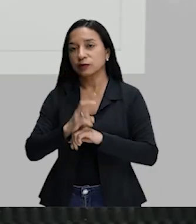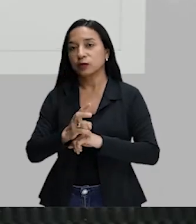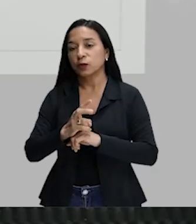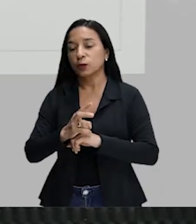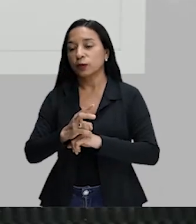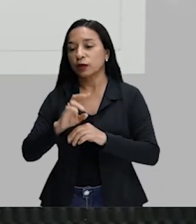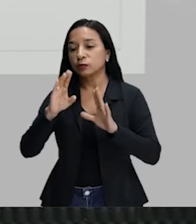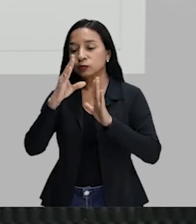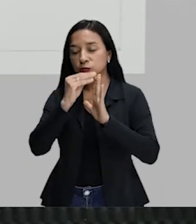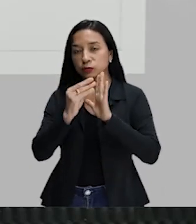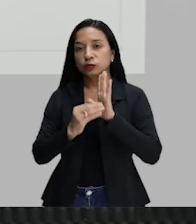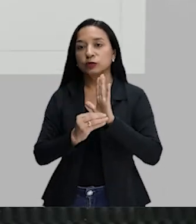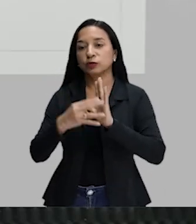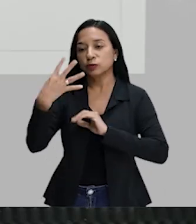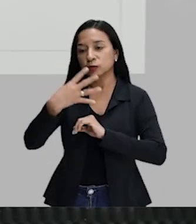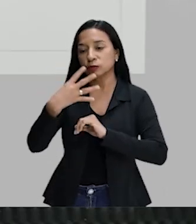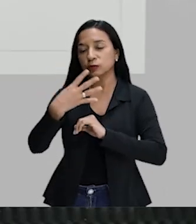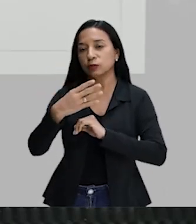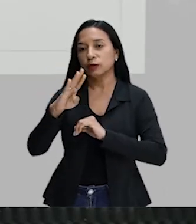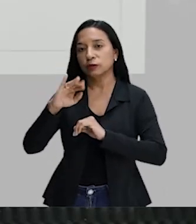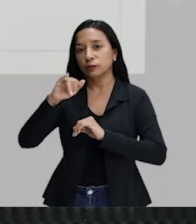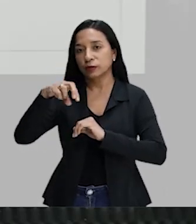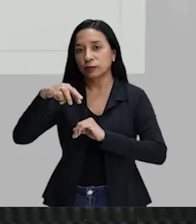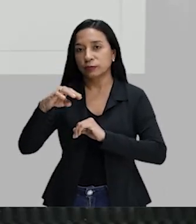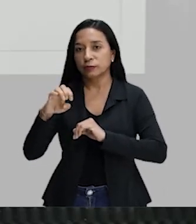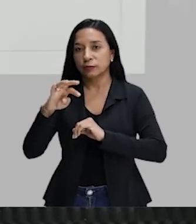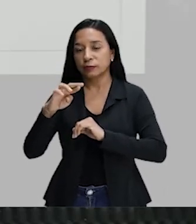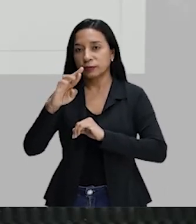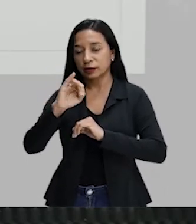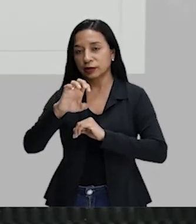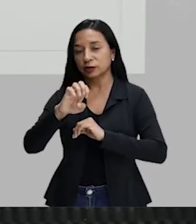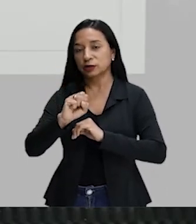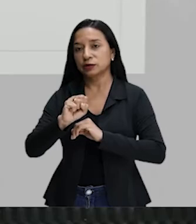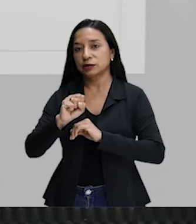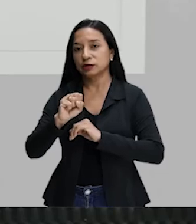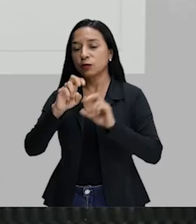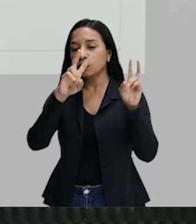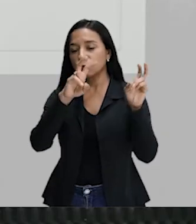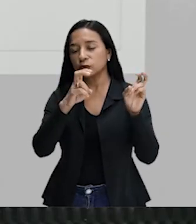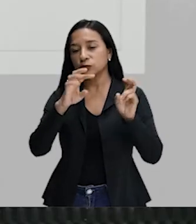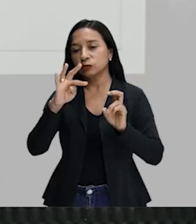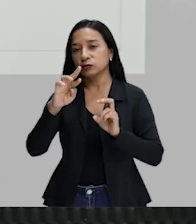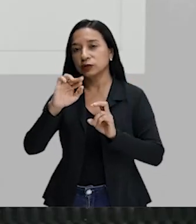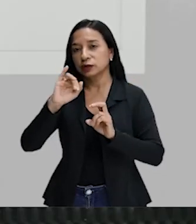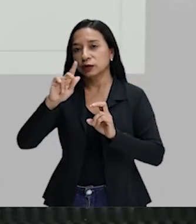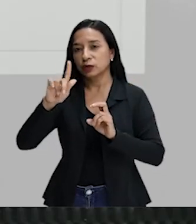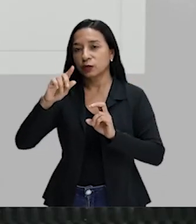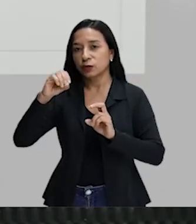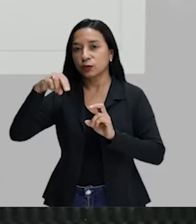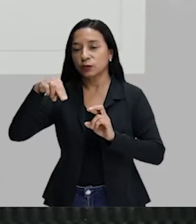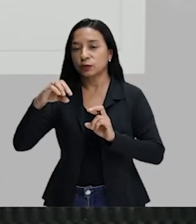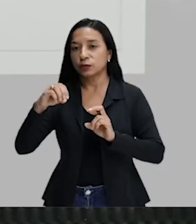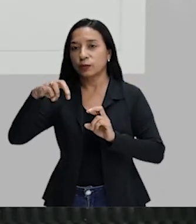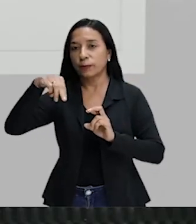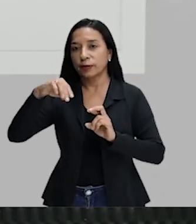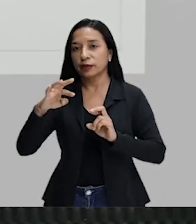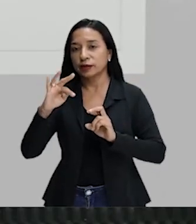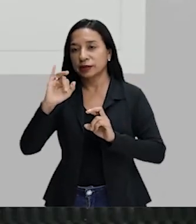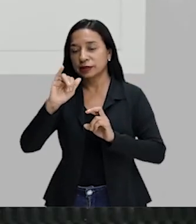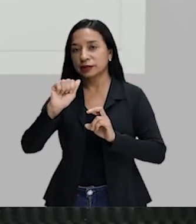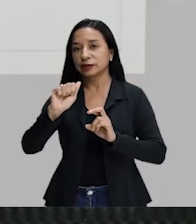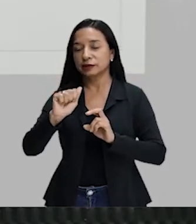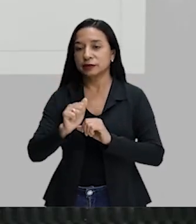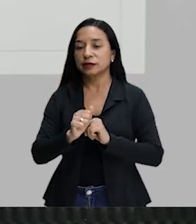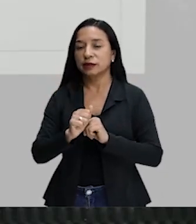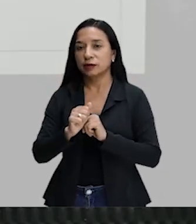quarto bimestre trata de trigonometria, né? Um assunto bastante extenso, né? Nós já temos aí várias coisas que nós já gravamos,